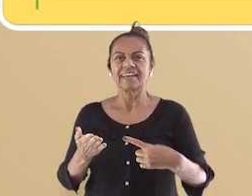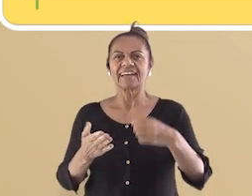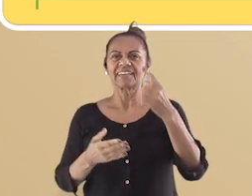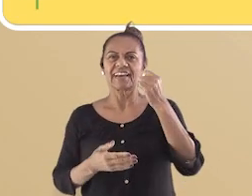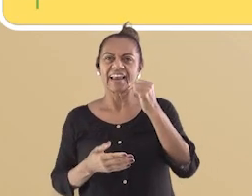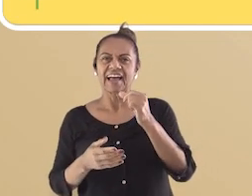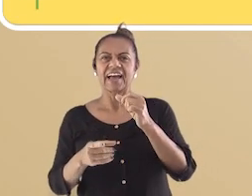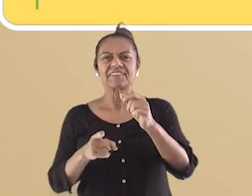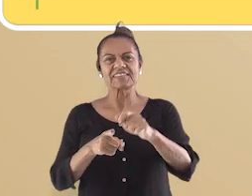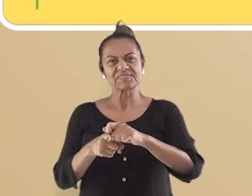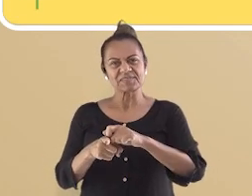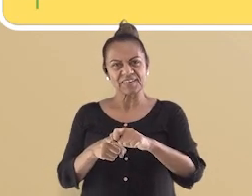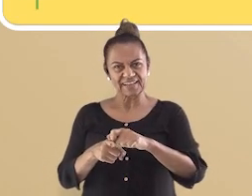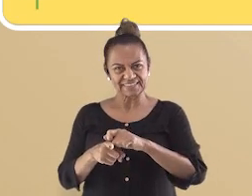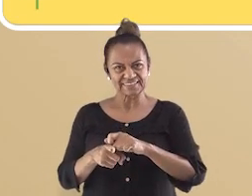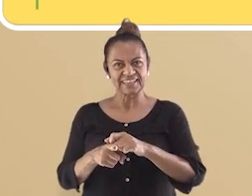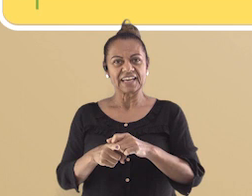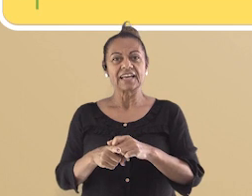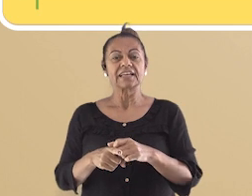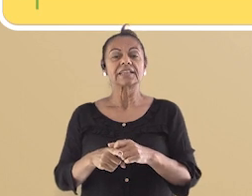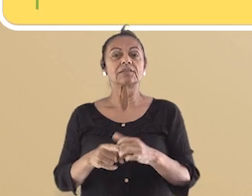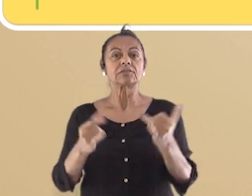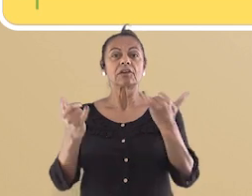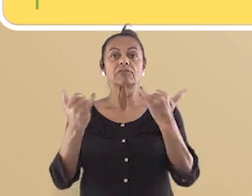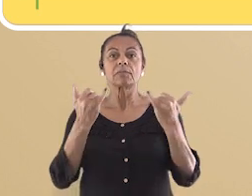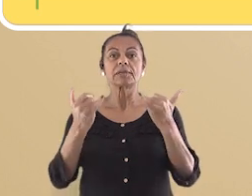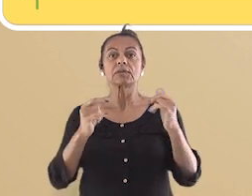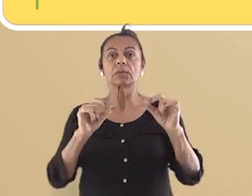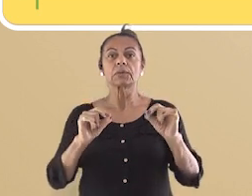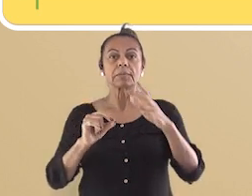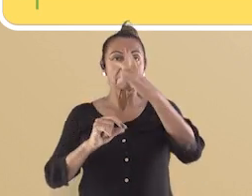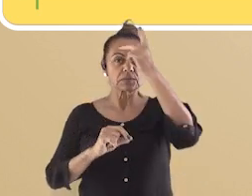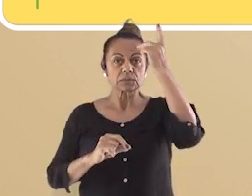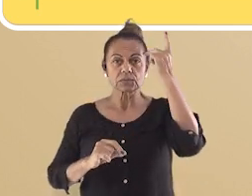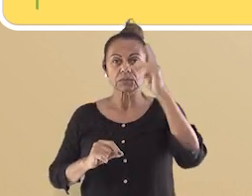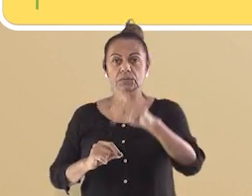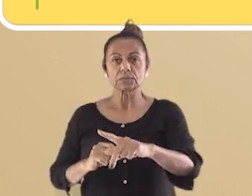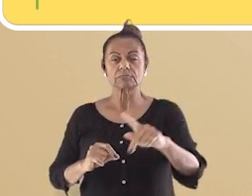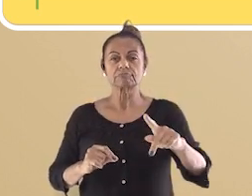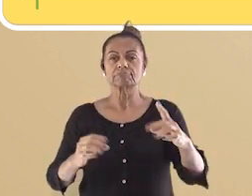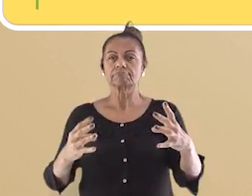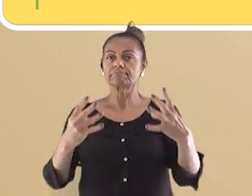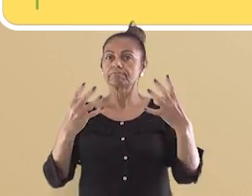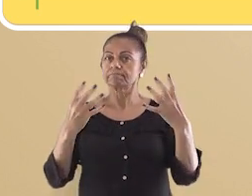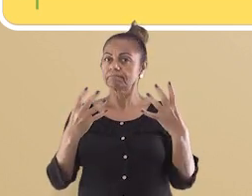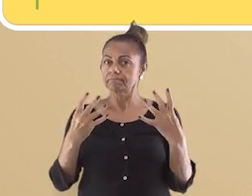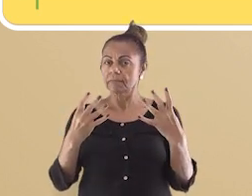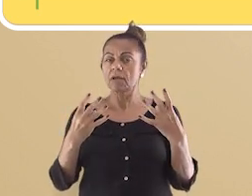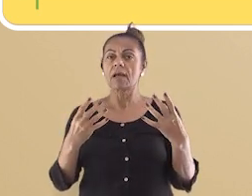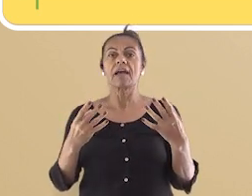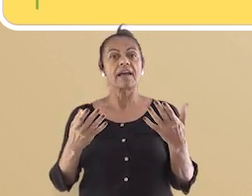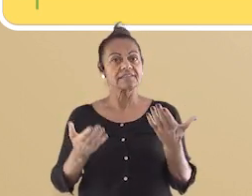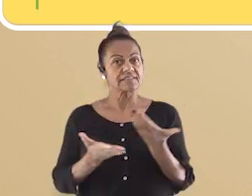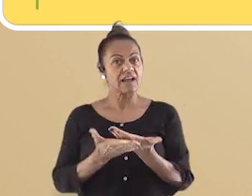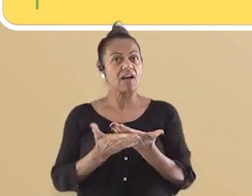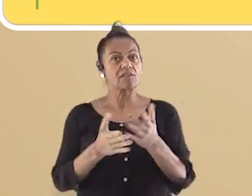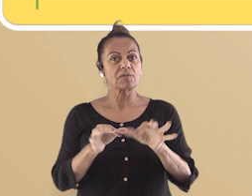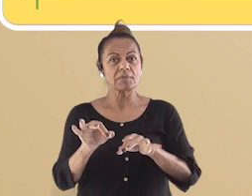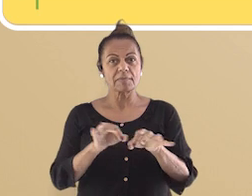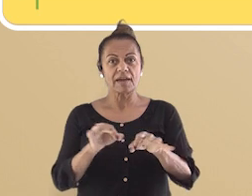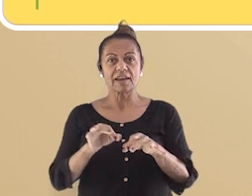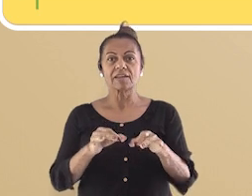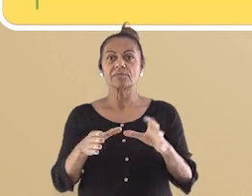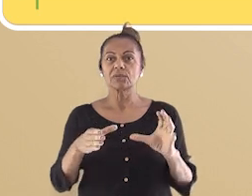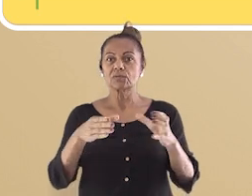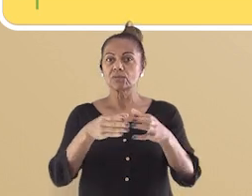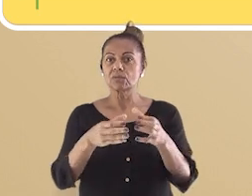professoras que acompanham a nossa aula, esta é voltada para o primeiro ciclo da EJA e referente à disciplina de Geografia, como